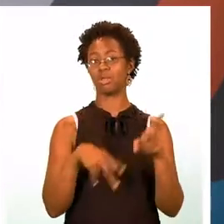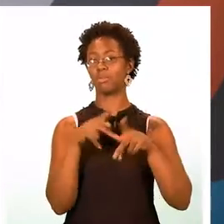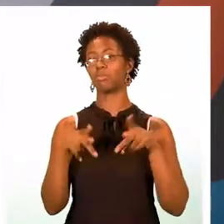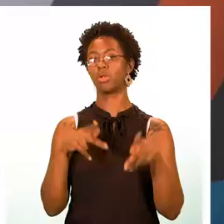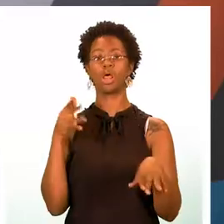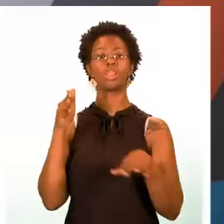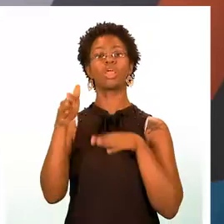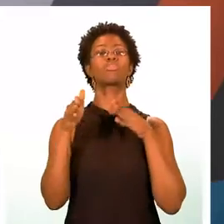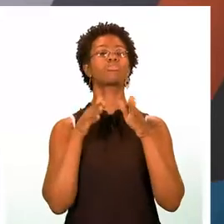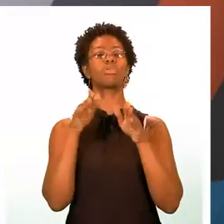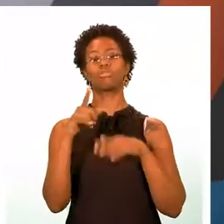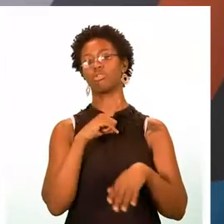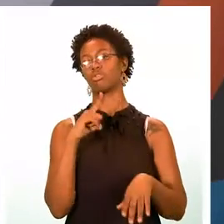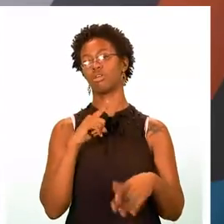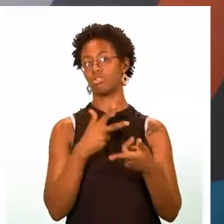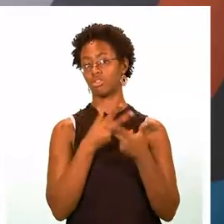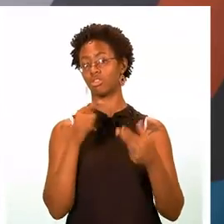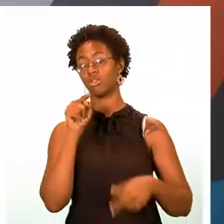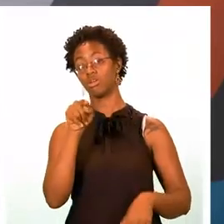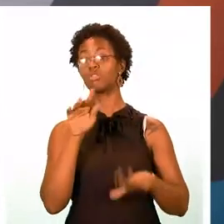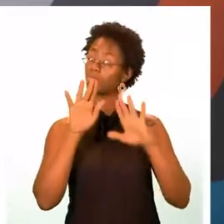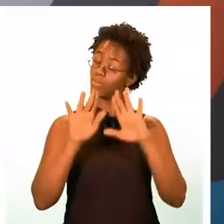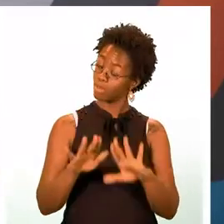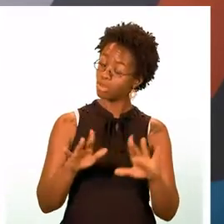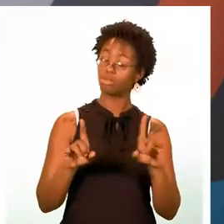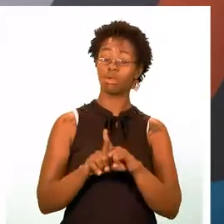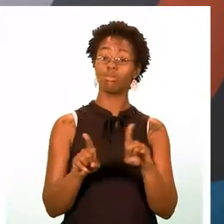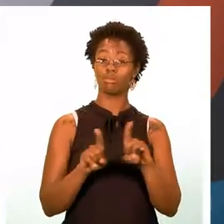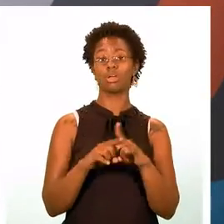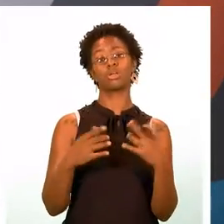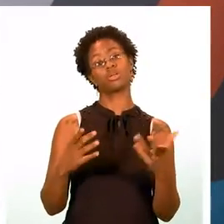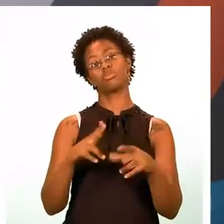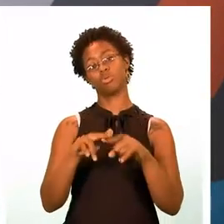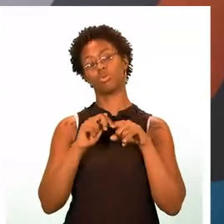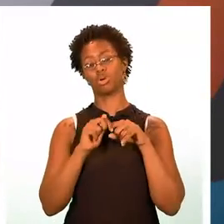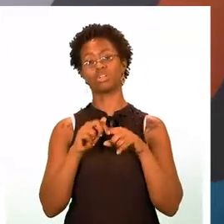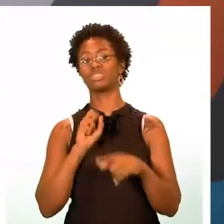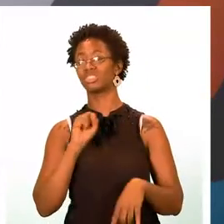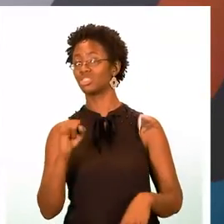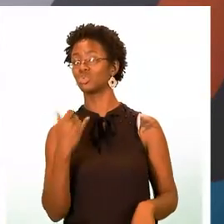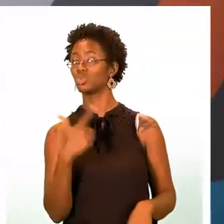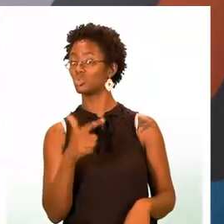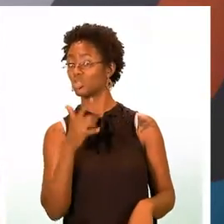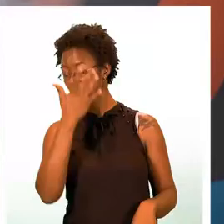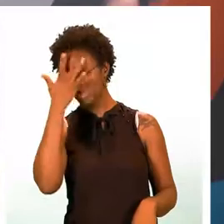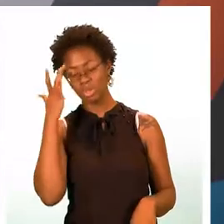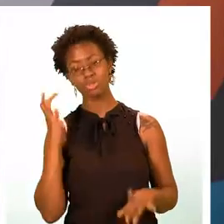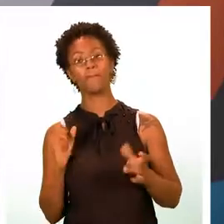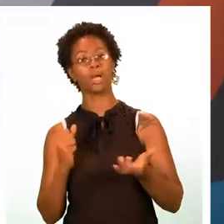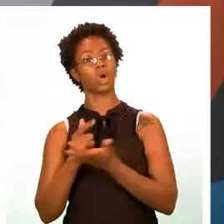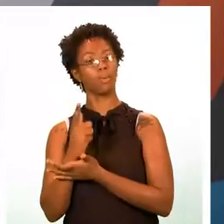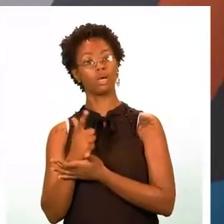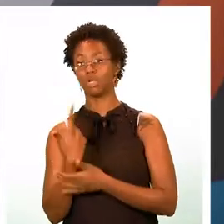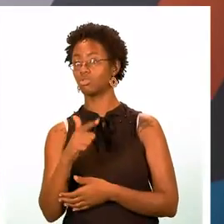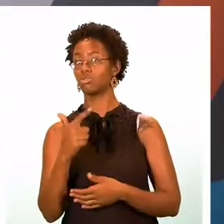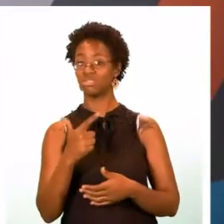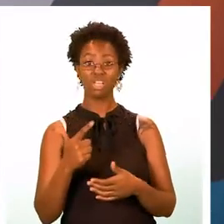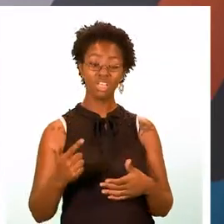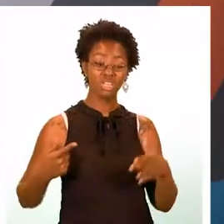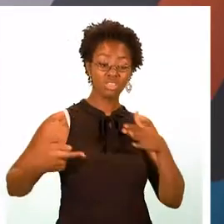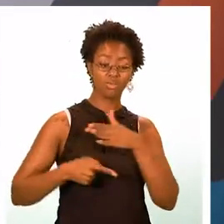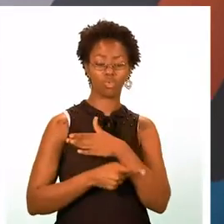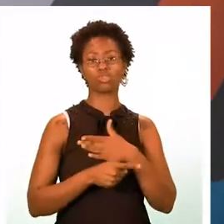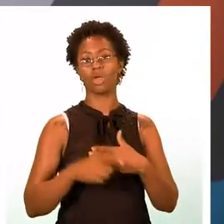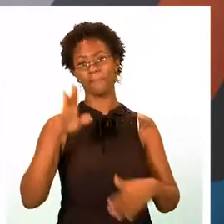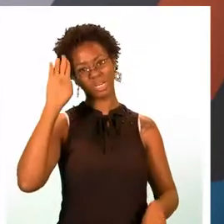percentagem da população que tem acesso a esse tipo de coisa, mas ainda assim, né, porque se não houvesse mercado, não haveria essas crateras gigantes, sobretudo